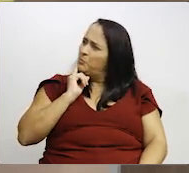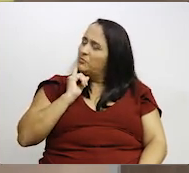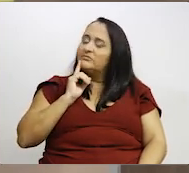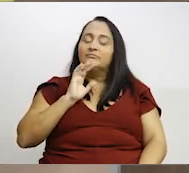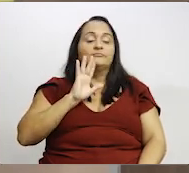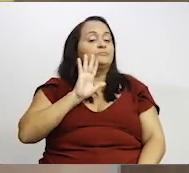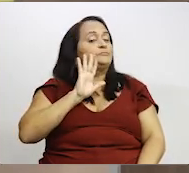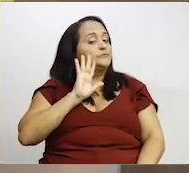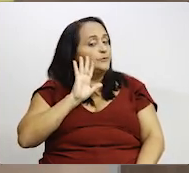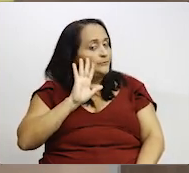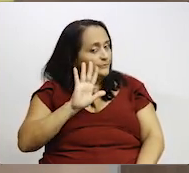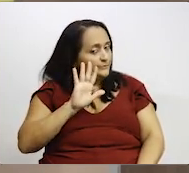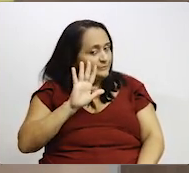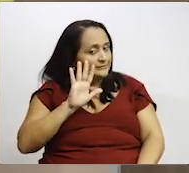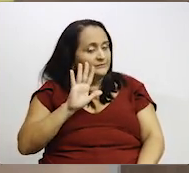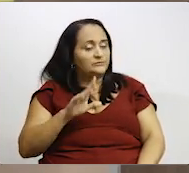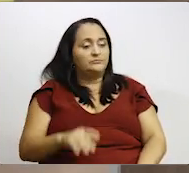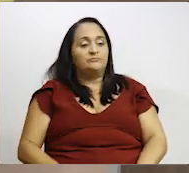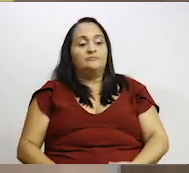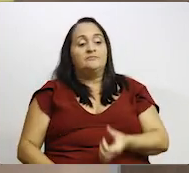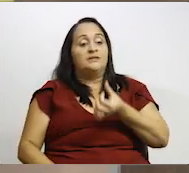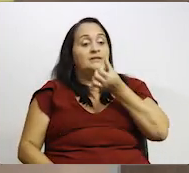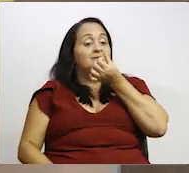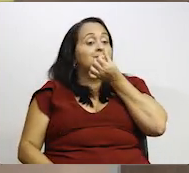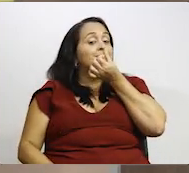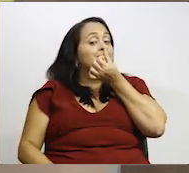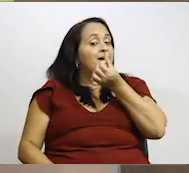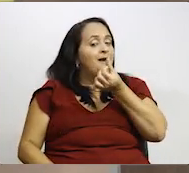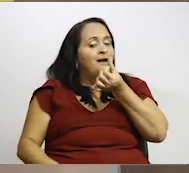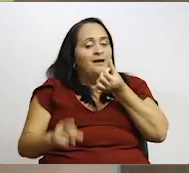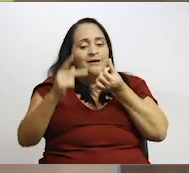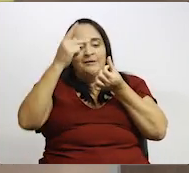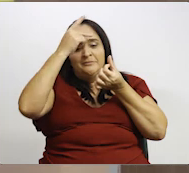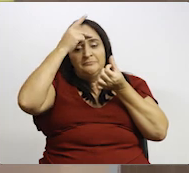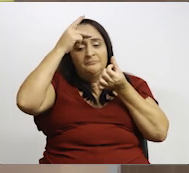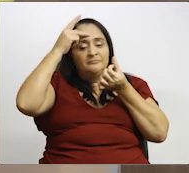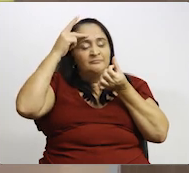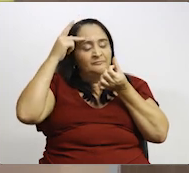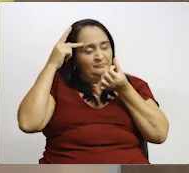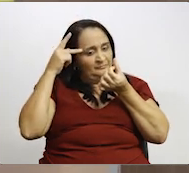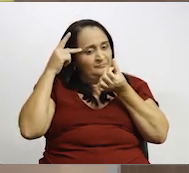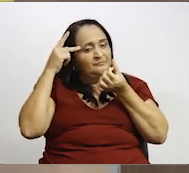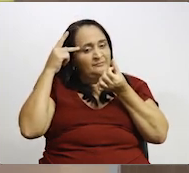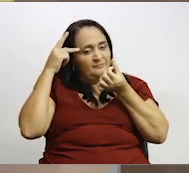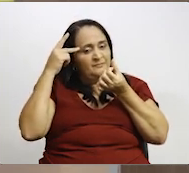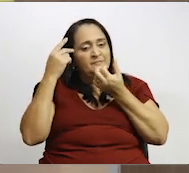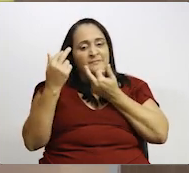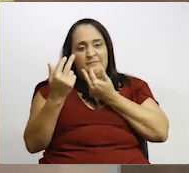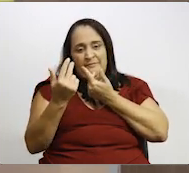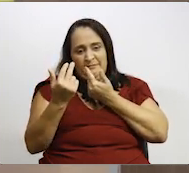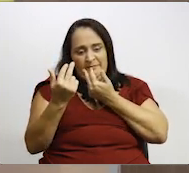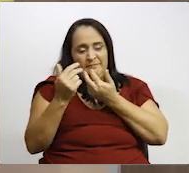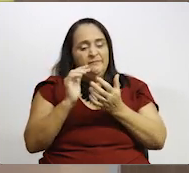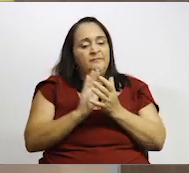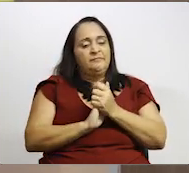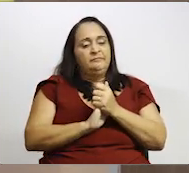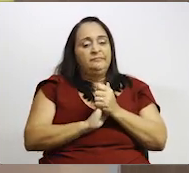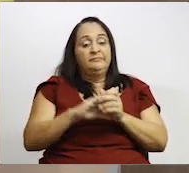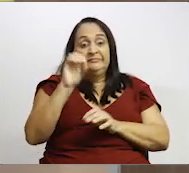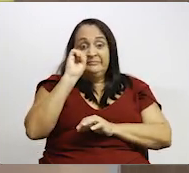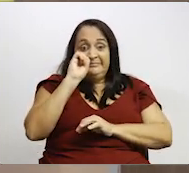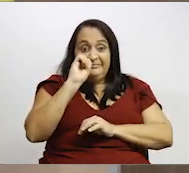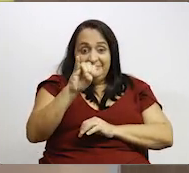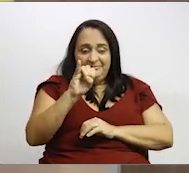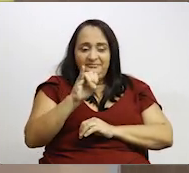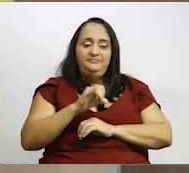Olha, lembra que eu falei que são 6 pessoas que vão dividir o chocolate, não é isso? Eu dividi em 6 partes iguais.